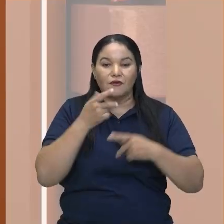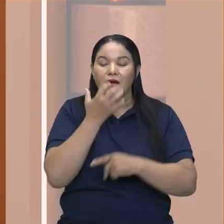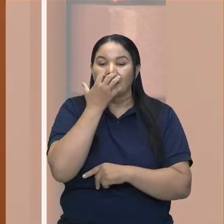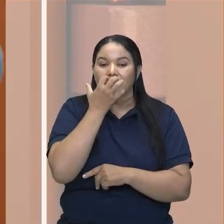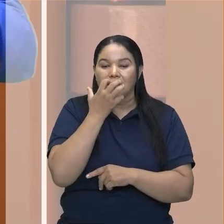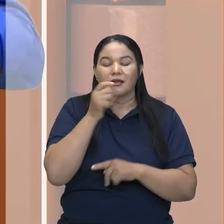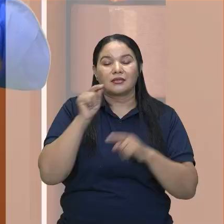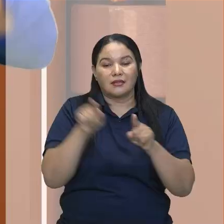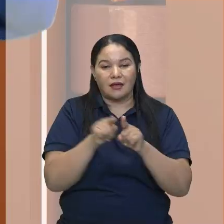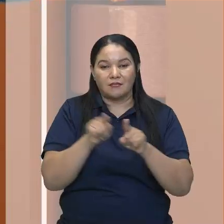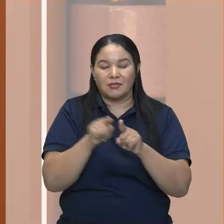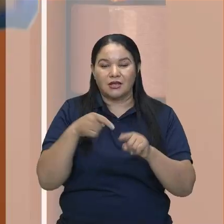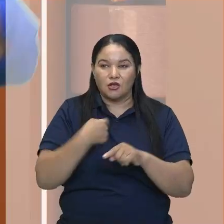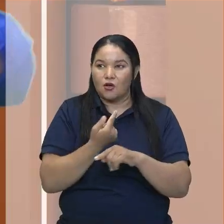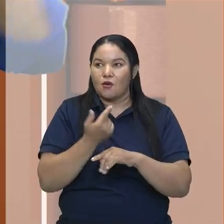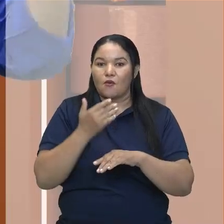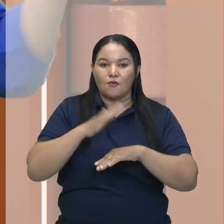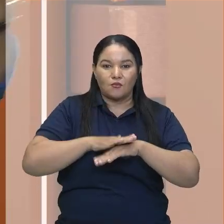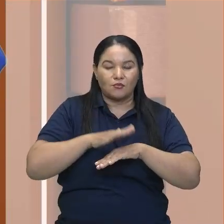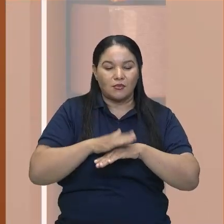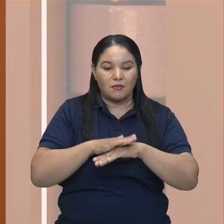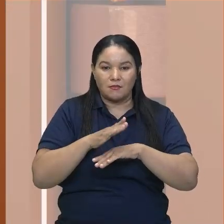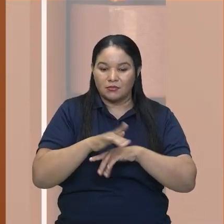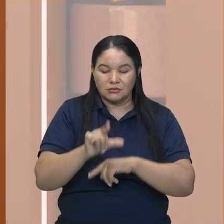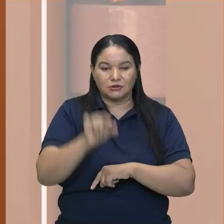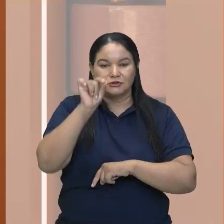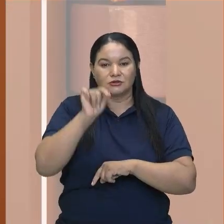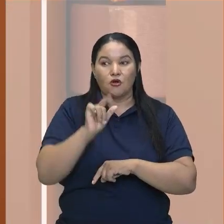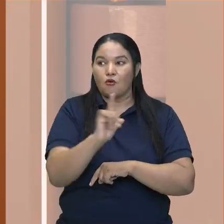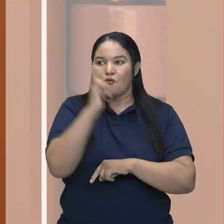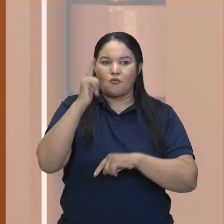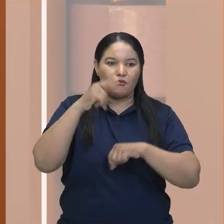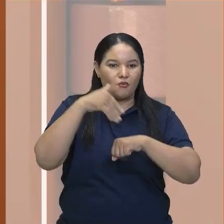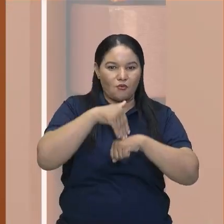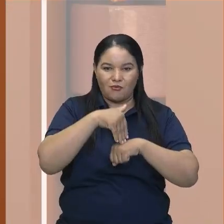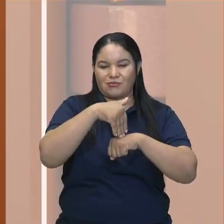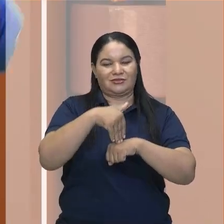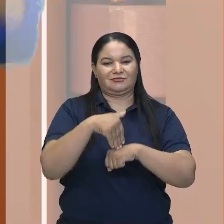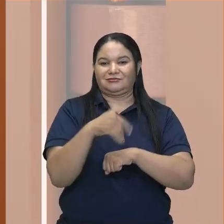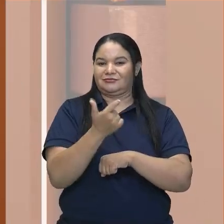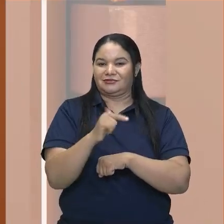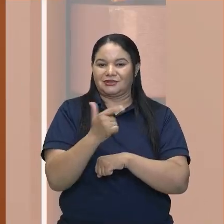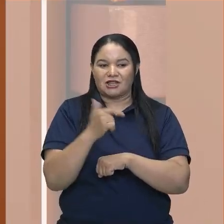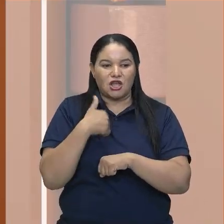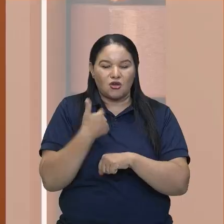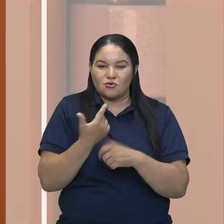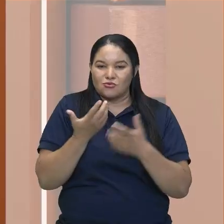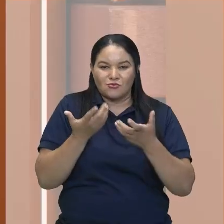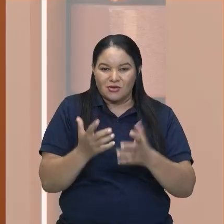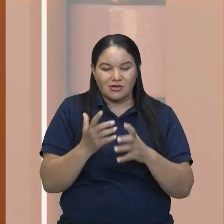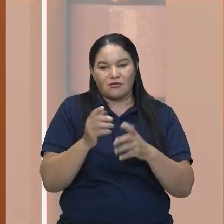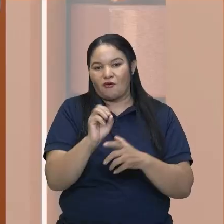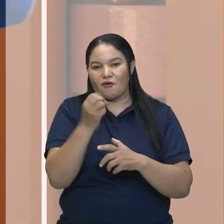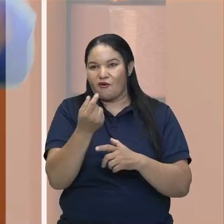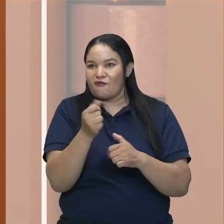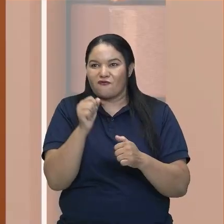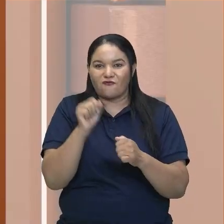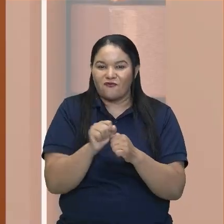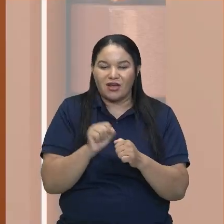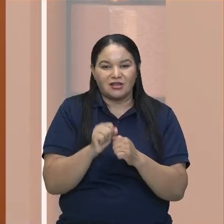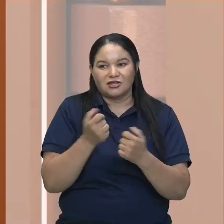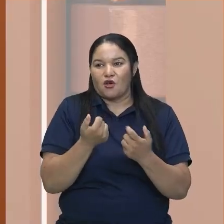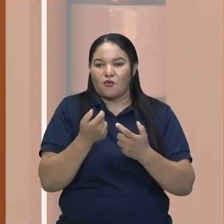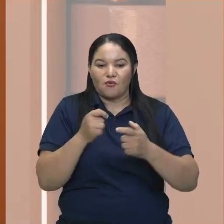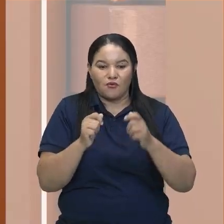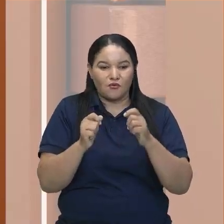isso daí. Ele não vai ficar dizendo que os outros são culpados por aquilo que eu não fiz, por aquilo que eu não